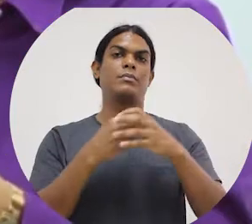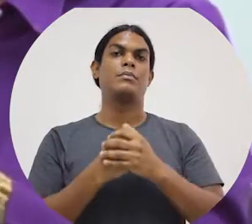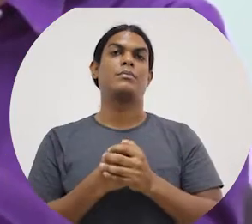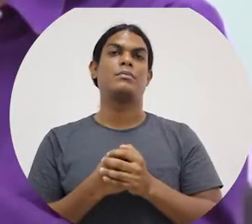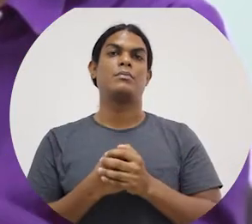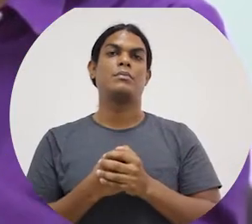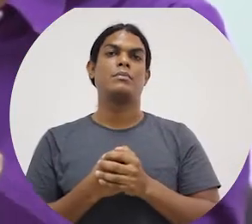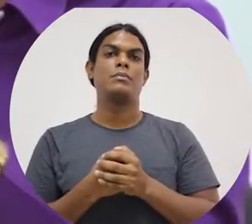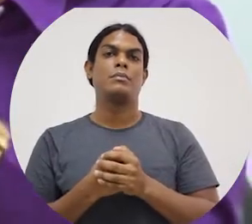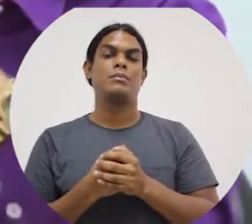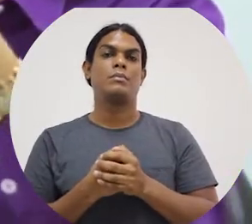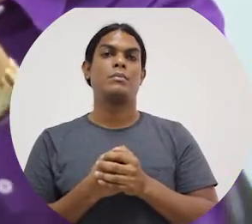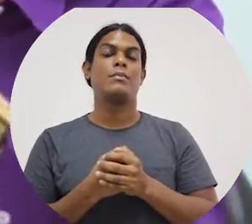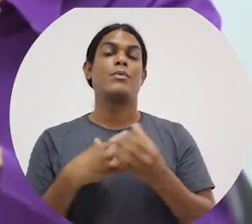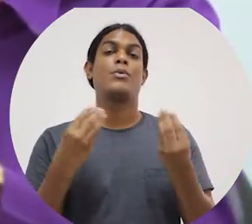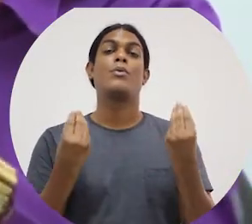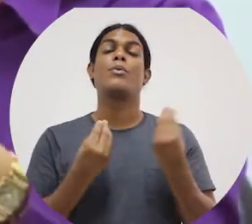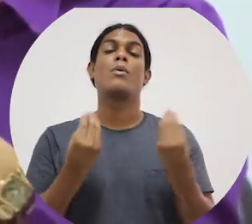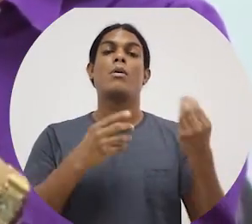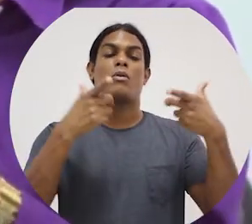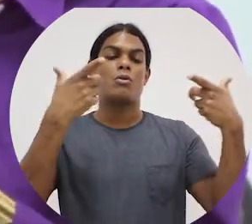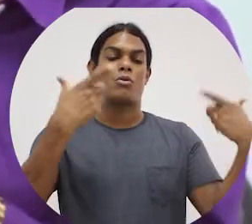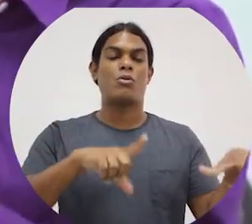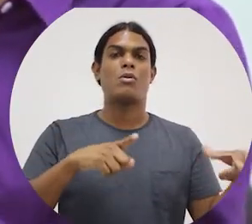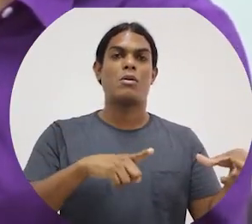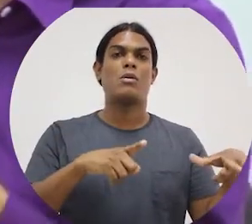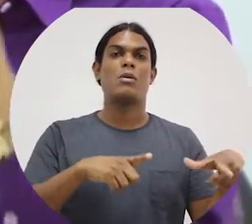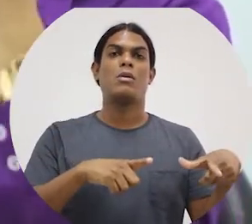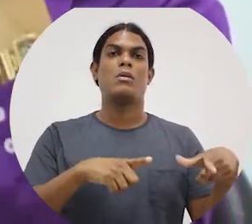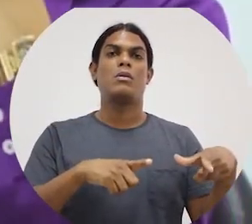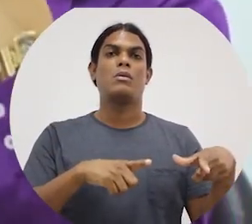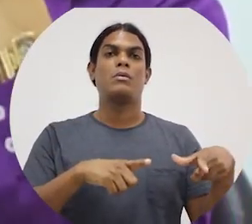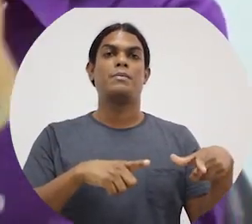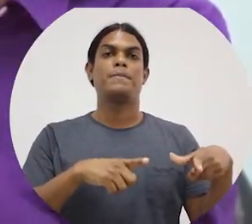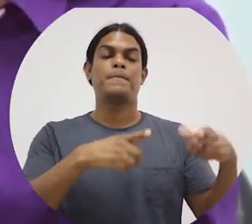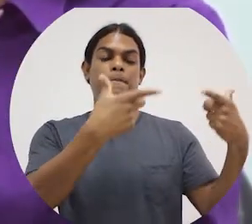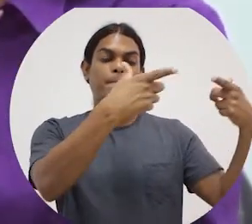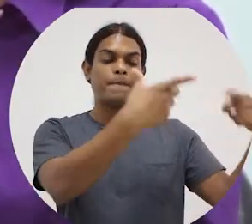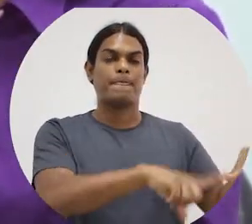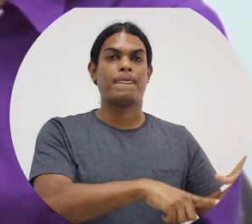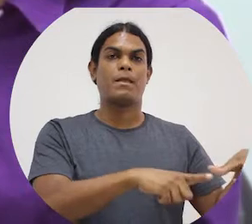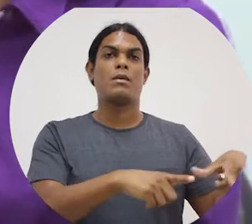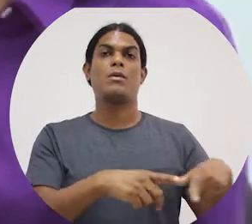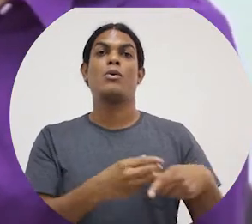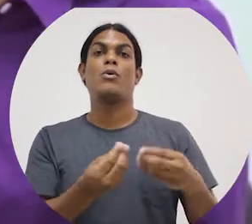etapa do processo, em qual etapa do caminho está o produto que foi